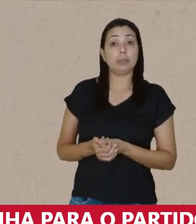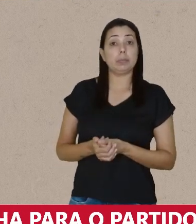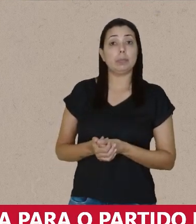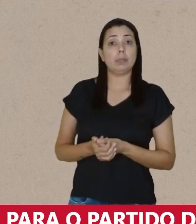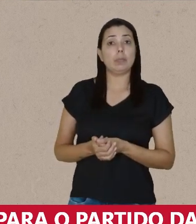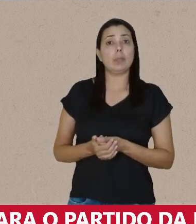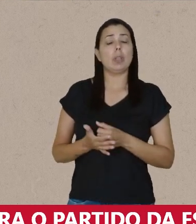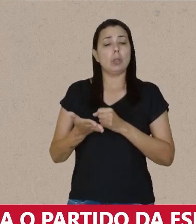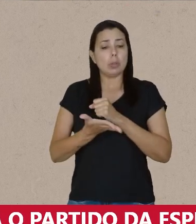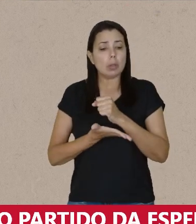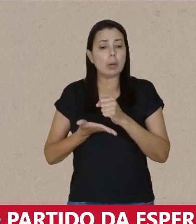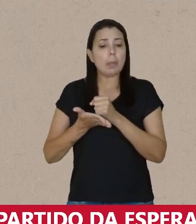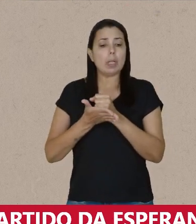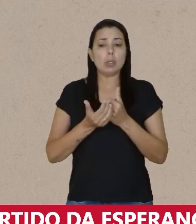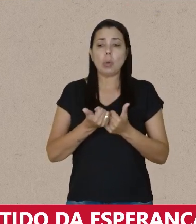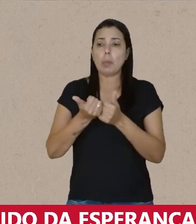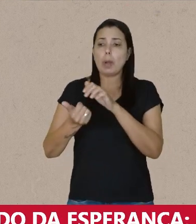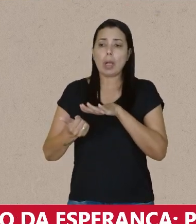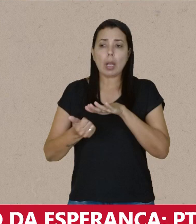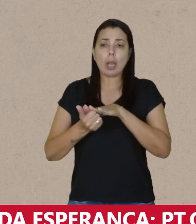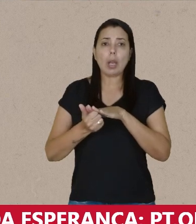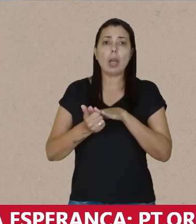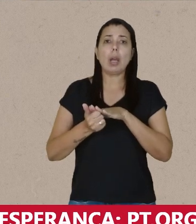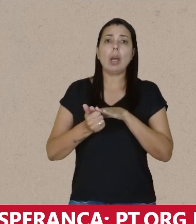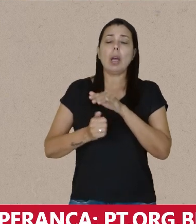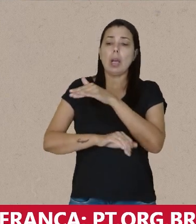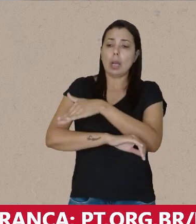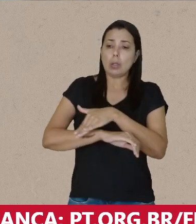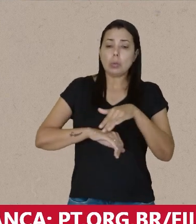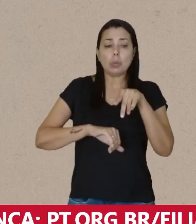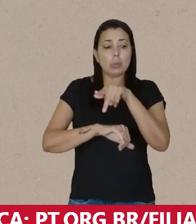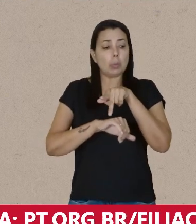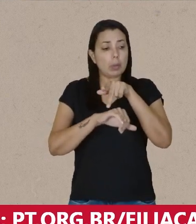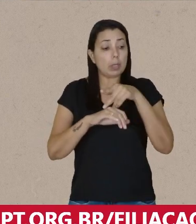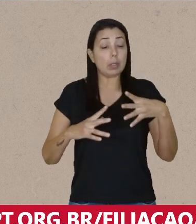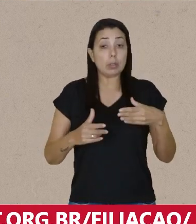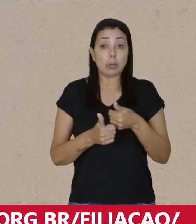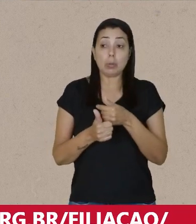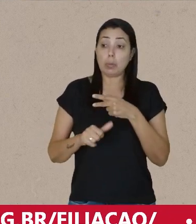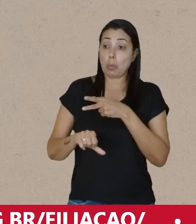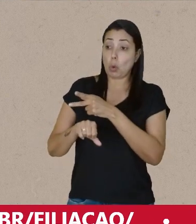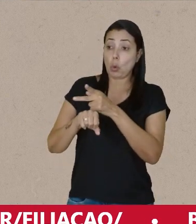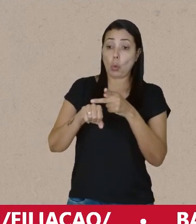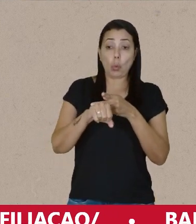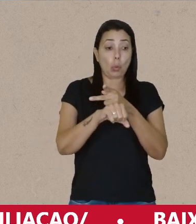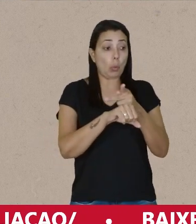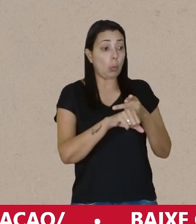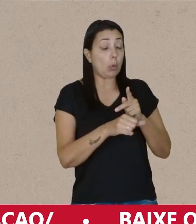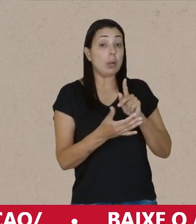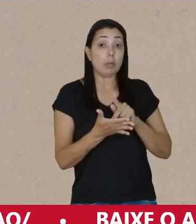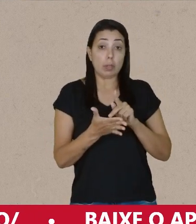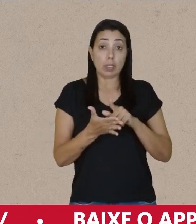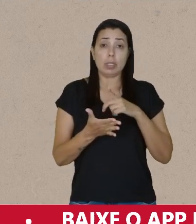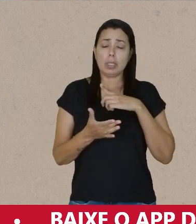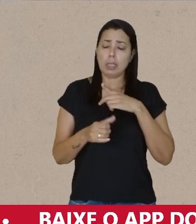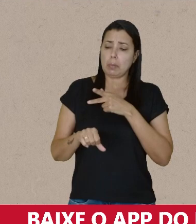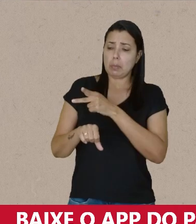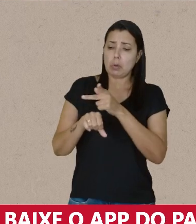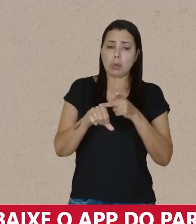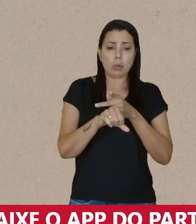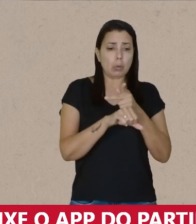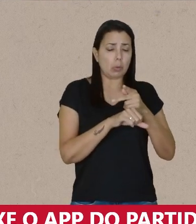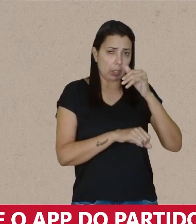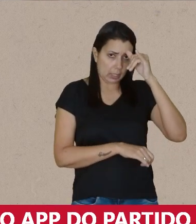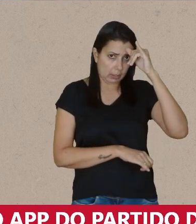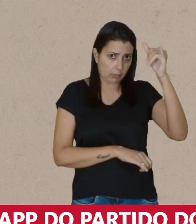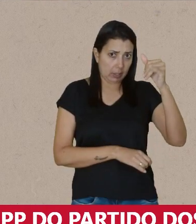convoca a sua base para ocupar as ruas em São Paulo, em Brasília e no país. Quer dizer, ele procura... Na verdade, ele está procurando